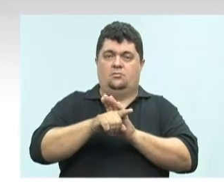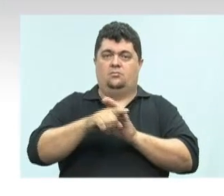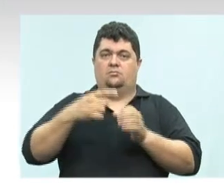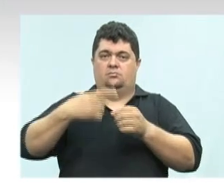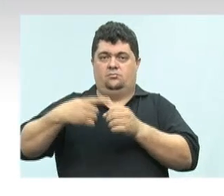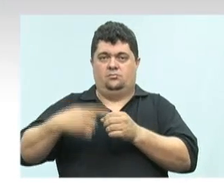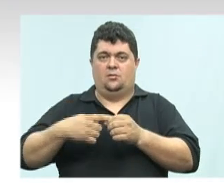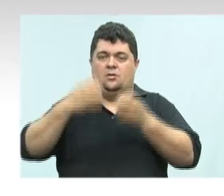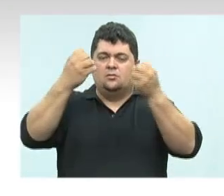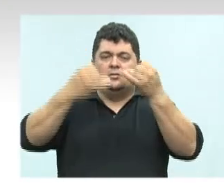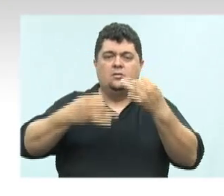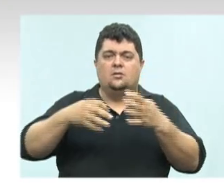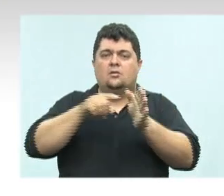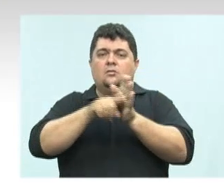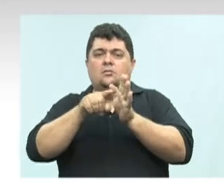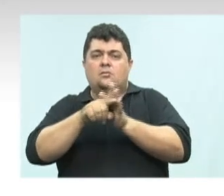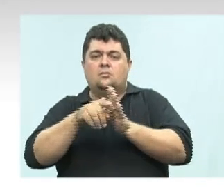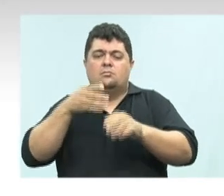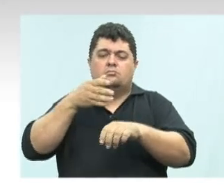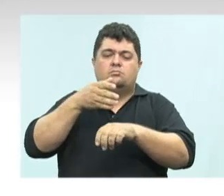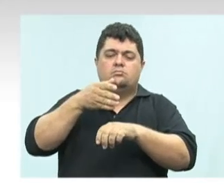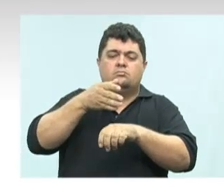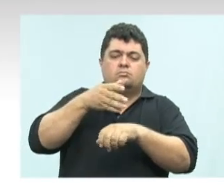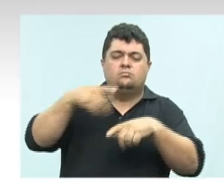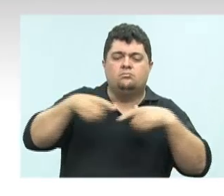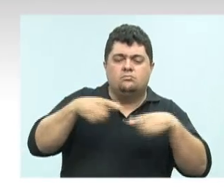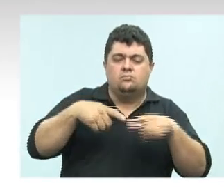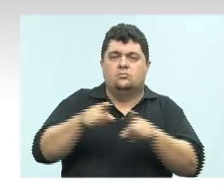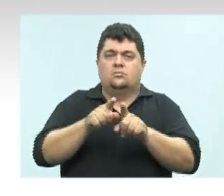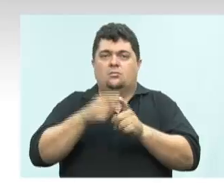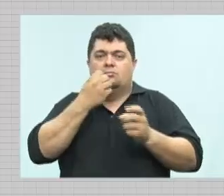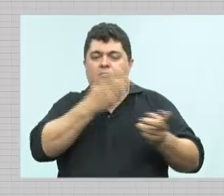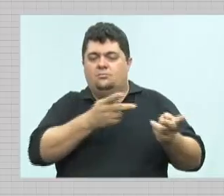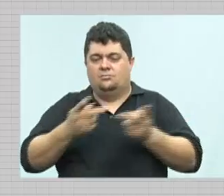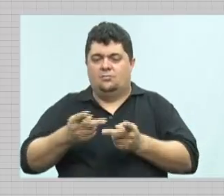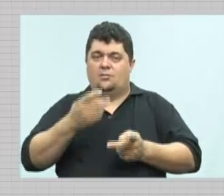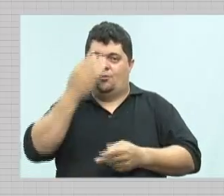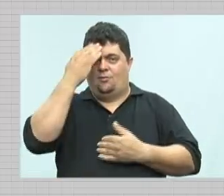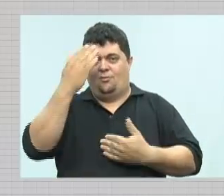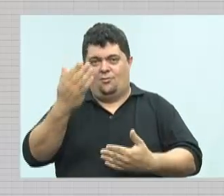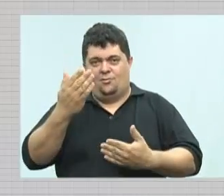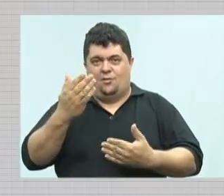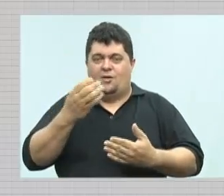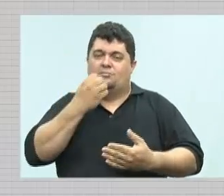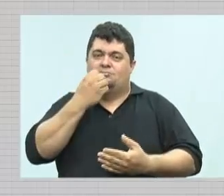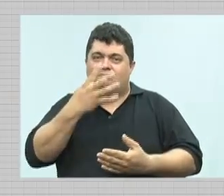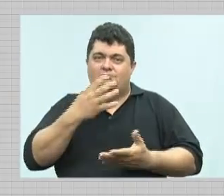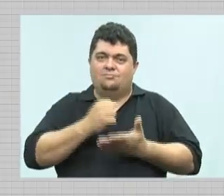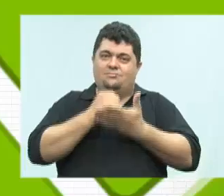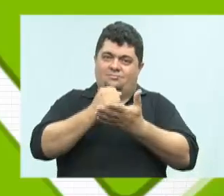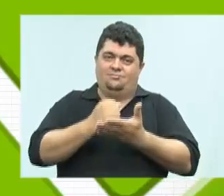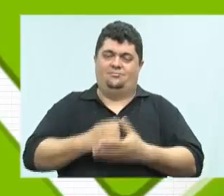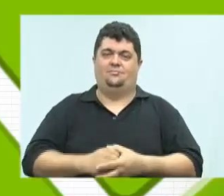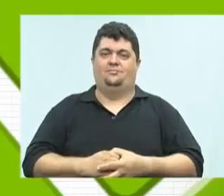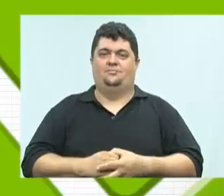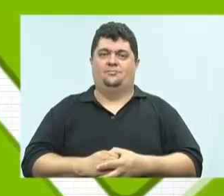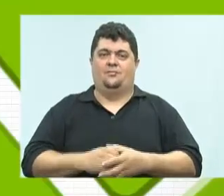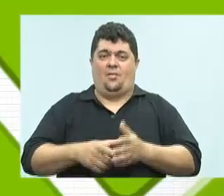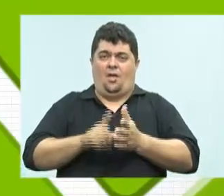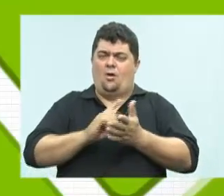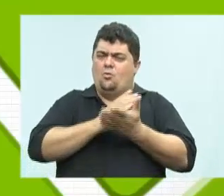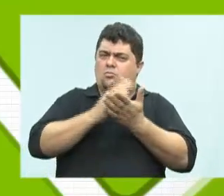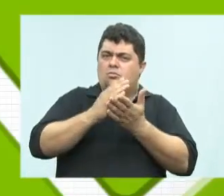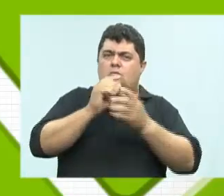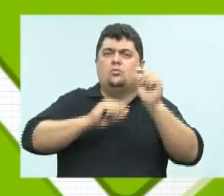um pouquinho mais sobre pesquisa e intervenção. Seja bem-vinda, professora. Obrigada. É um prazer contribuir com vocês. Antes de mais